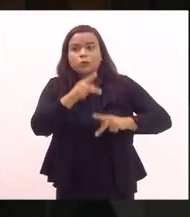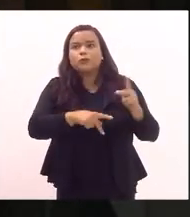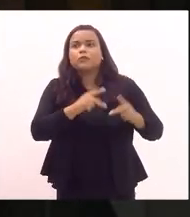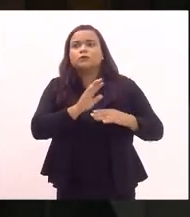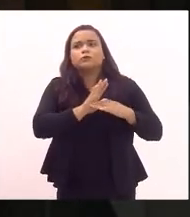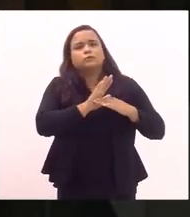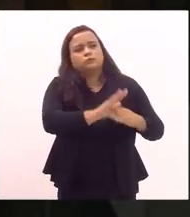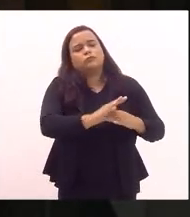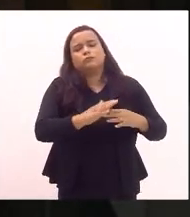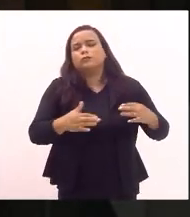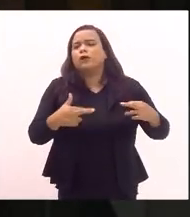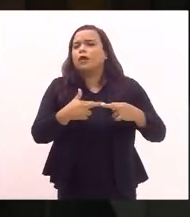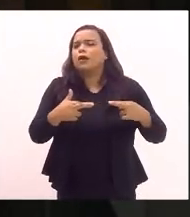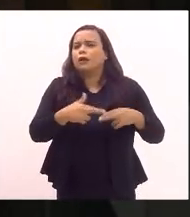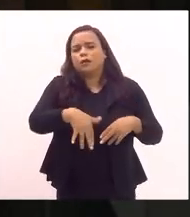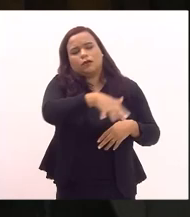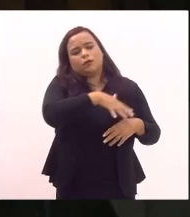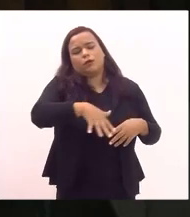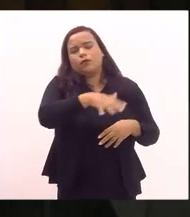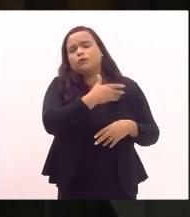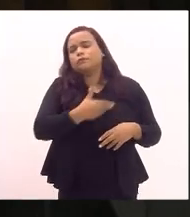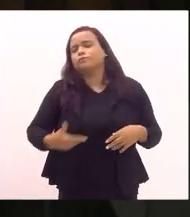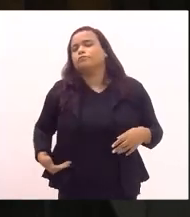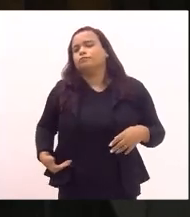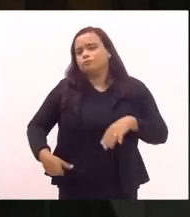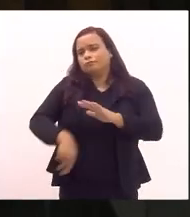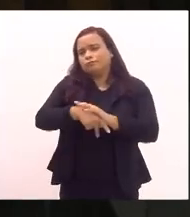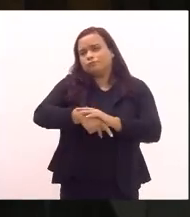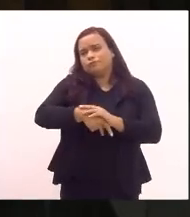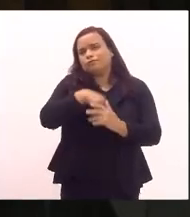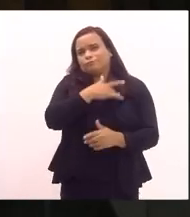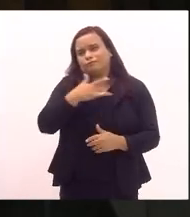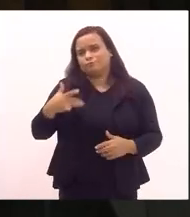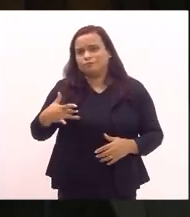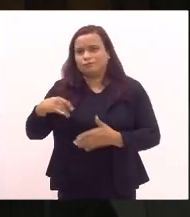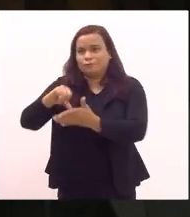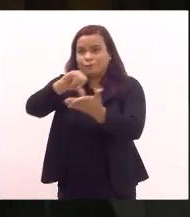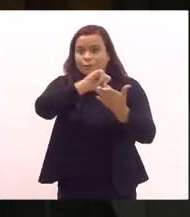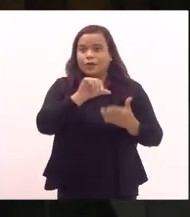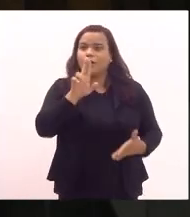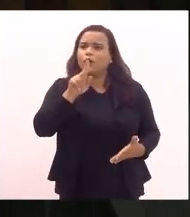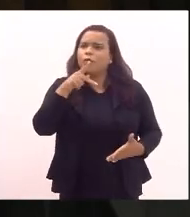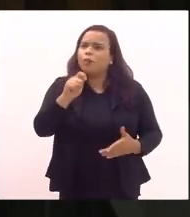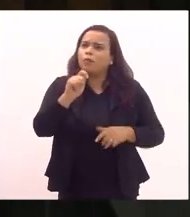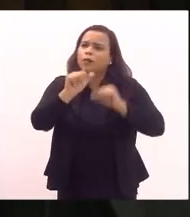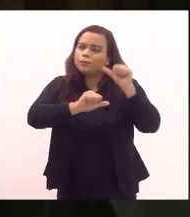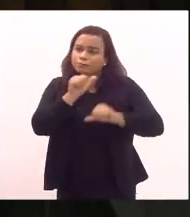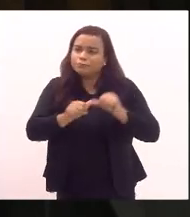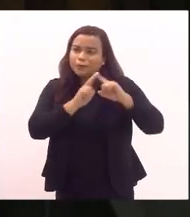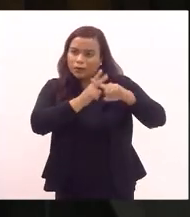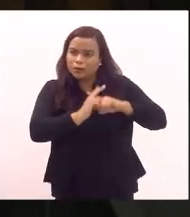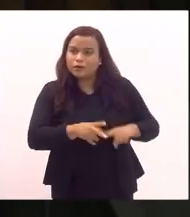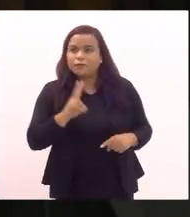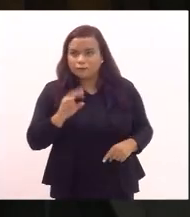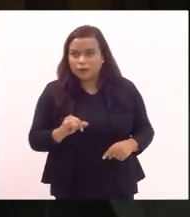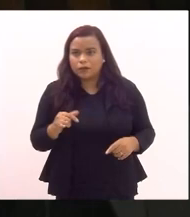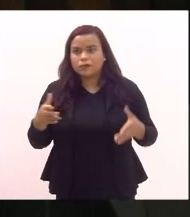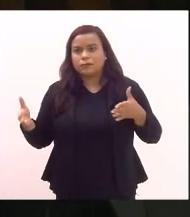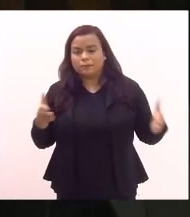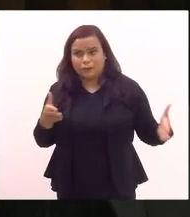da rede pública de saúde as upas que serão reformadas o Du prazo